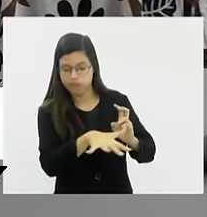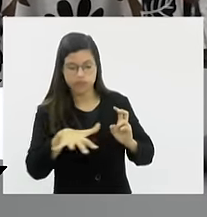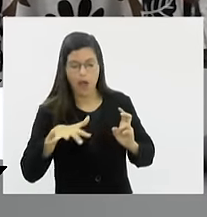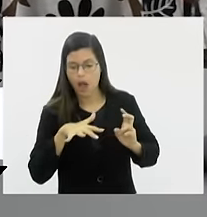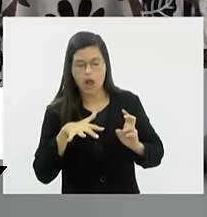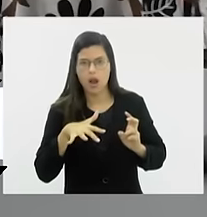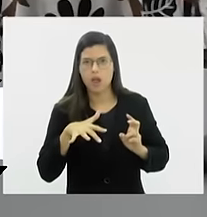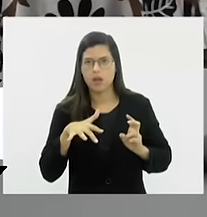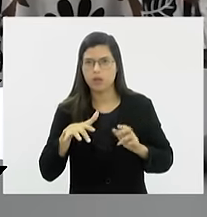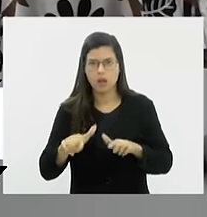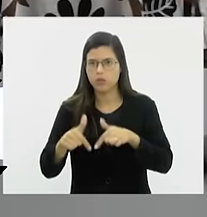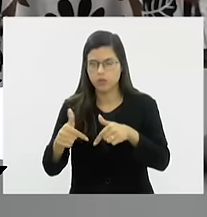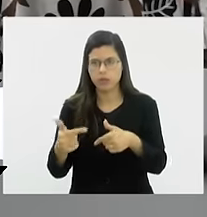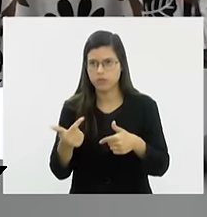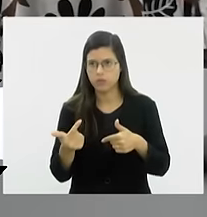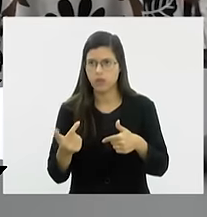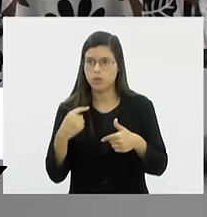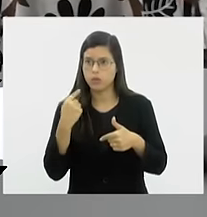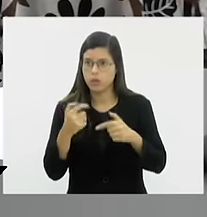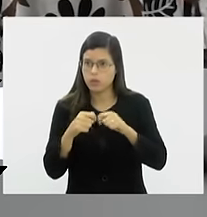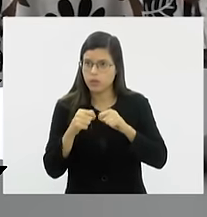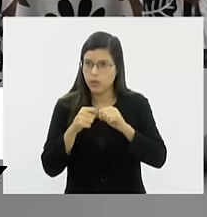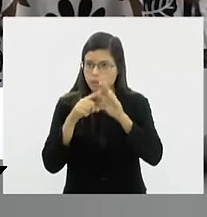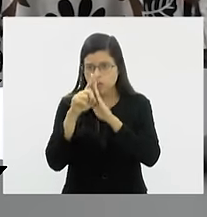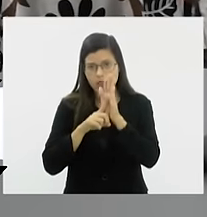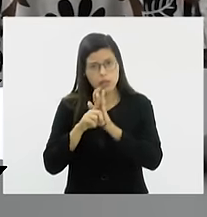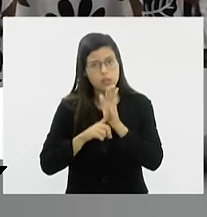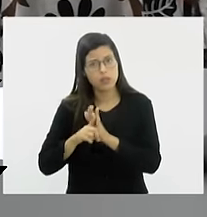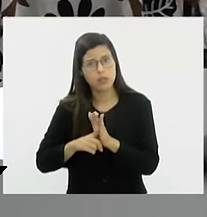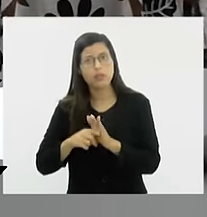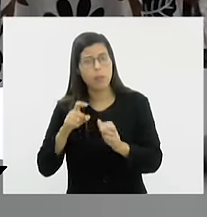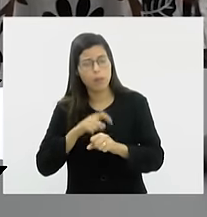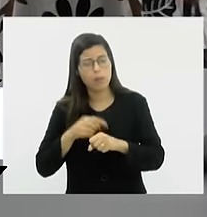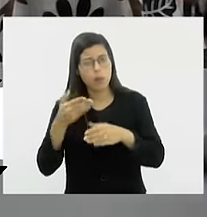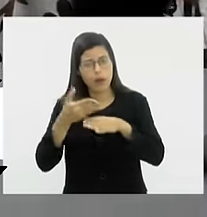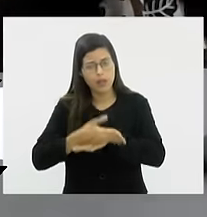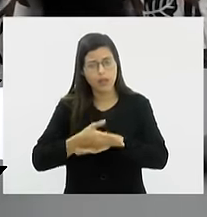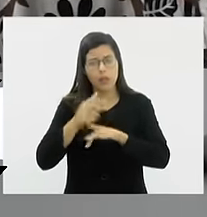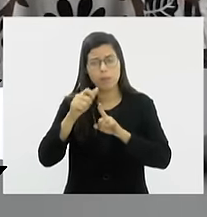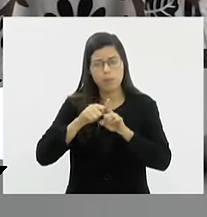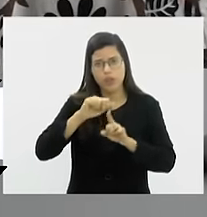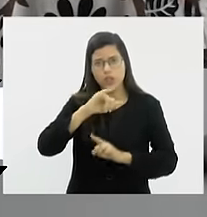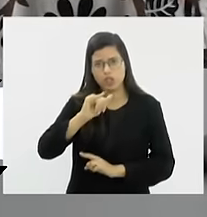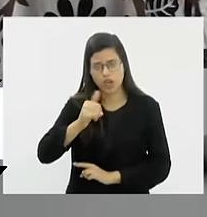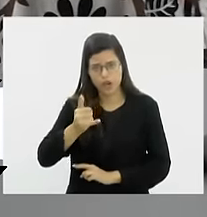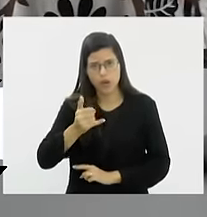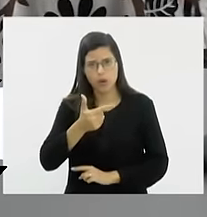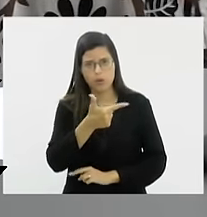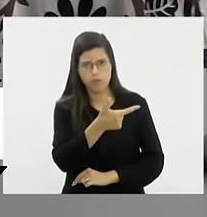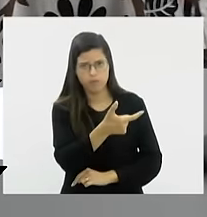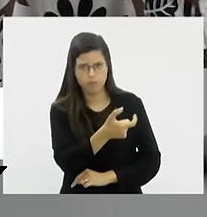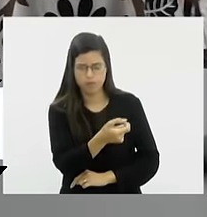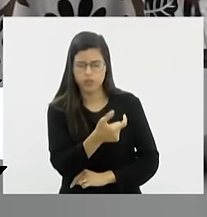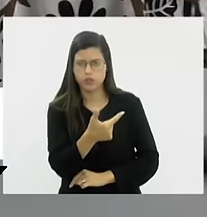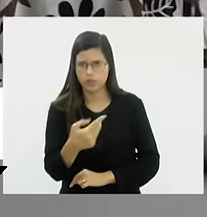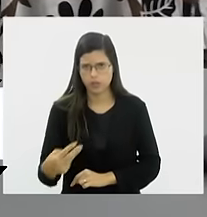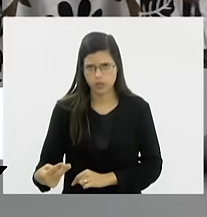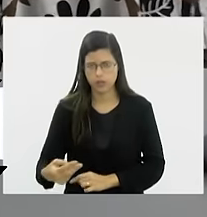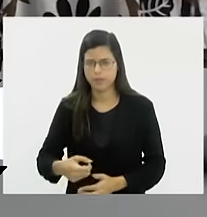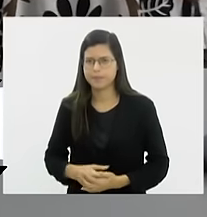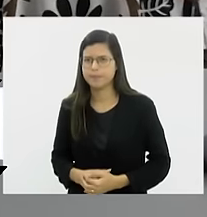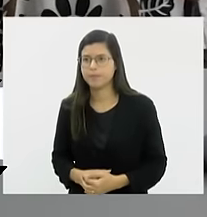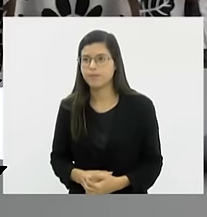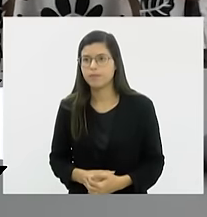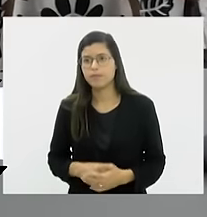licitação desde que chegamos ao Detro, em janeiro de 2023. E, em função dos